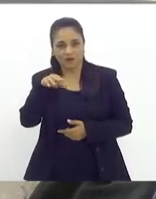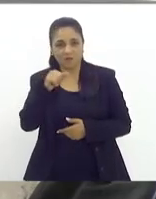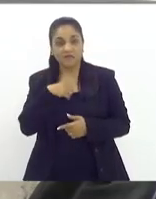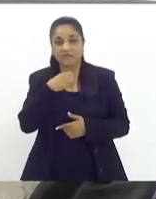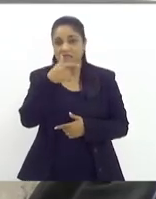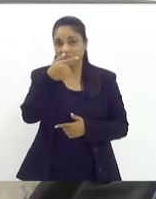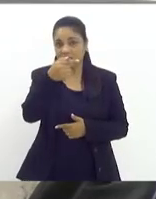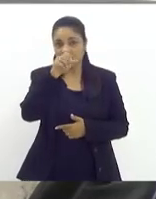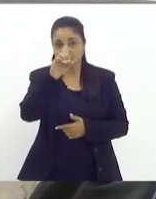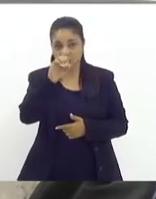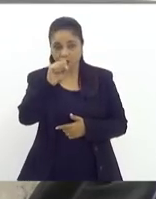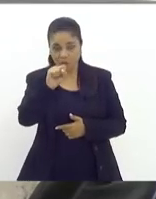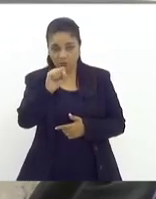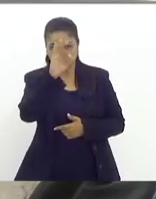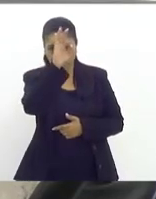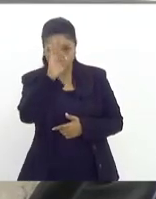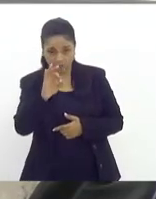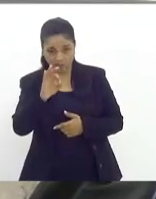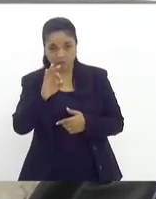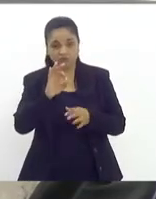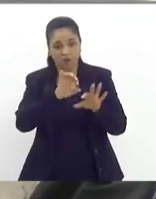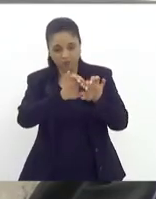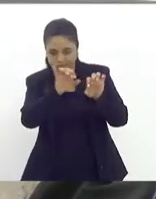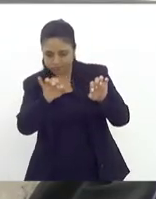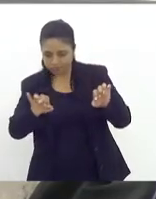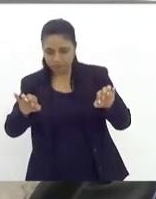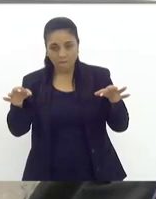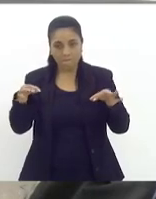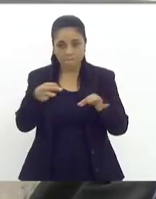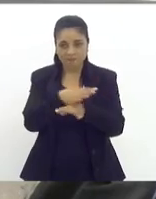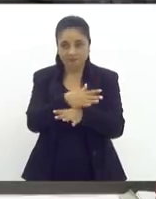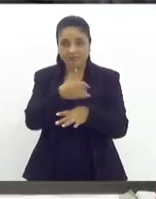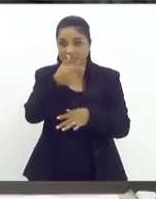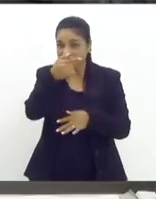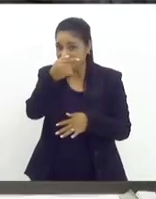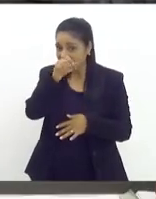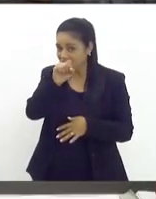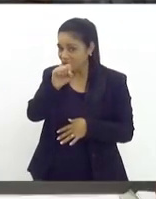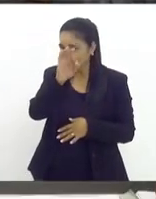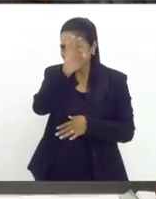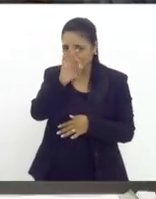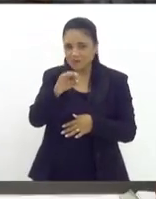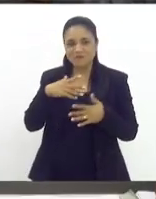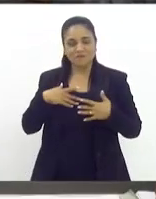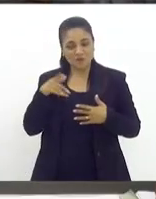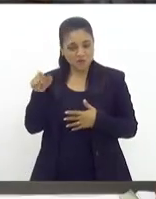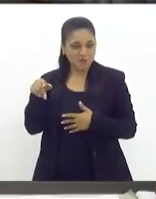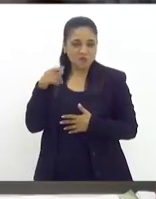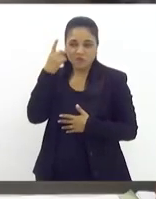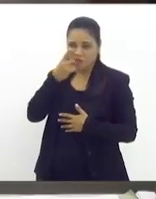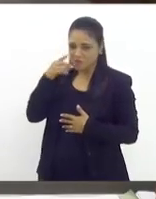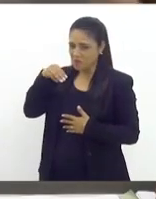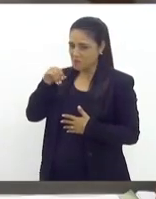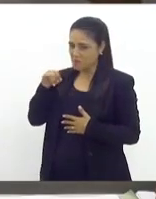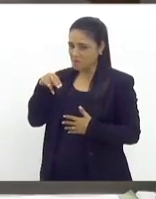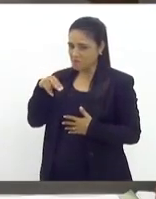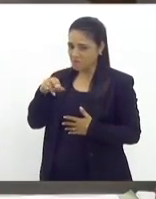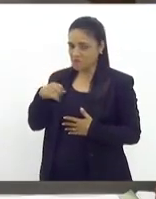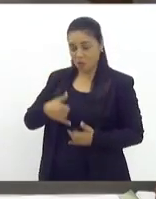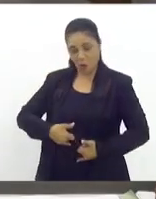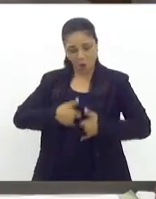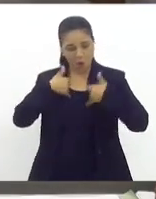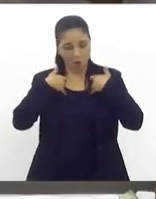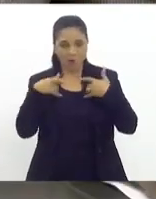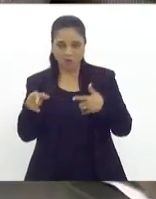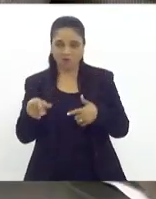78% do esgoto coletado e tratado. Sei disso. Está deixando o deputado Mink muito feliz essa notícia. Muito orgulhoso. Não, Vossa Excelência